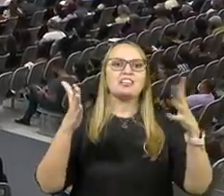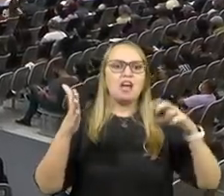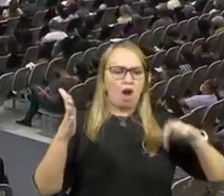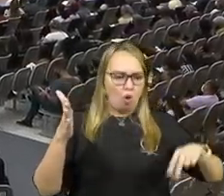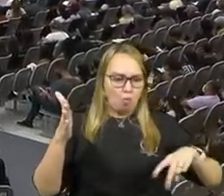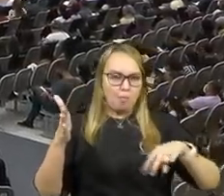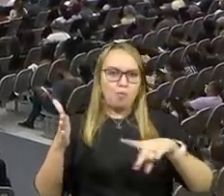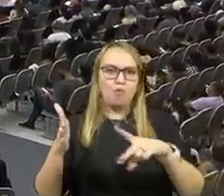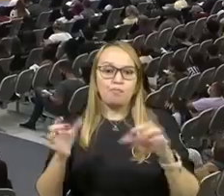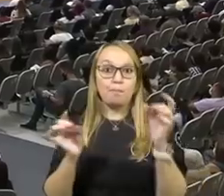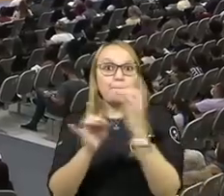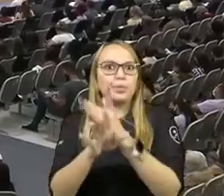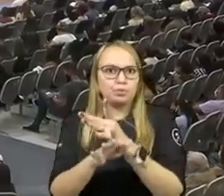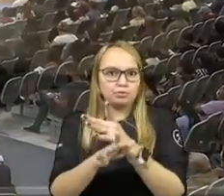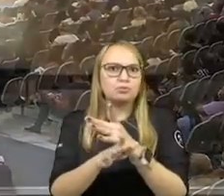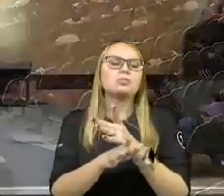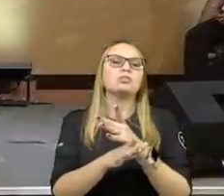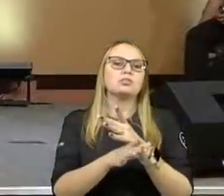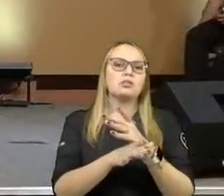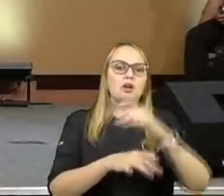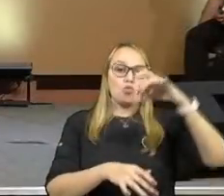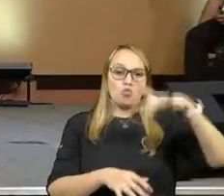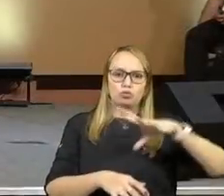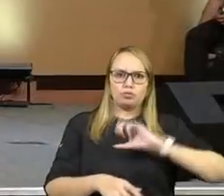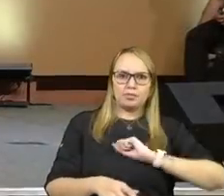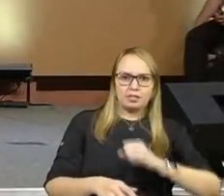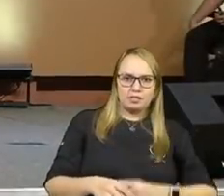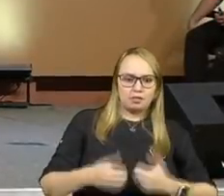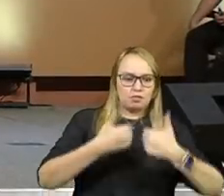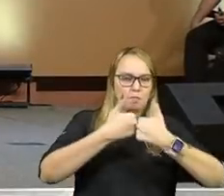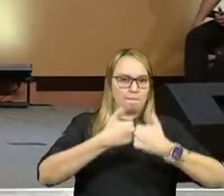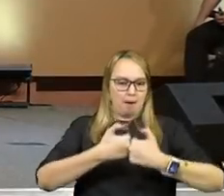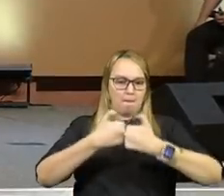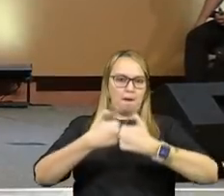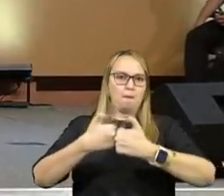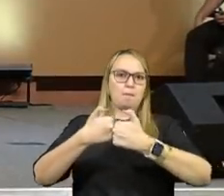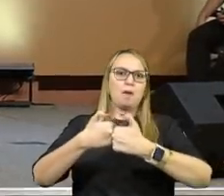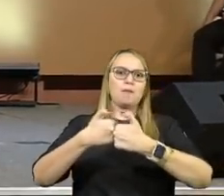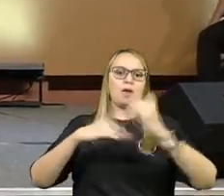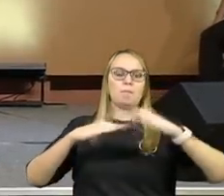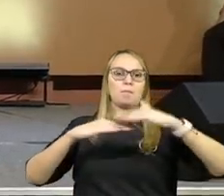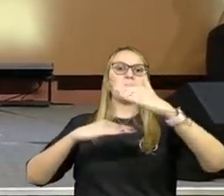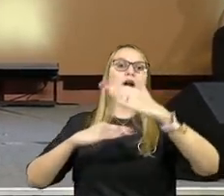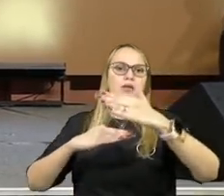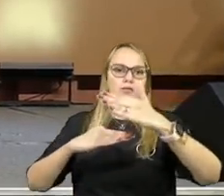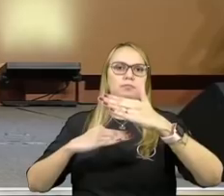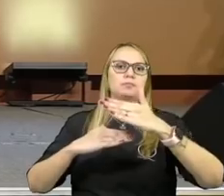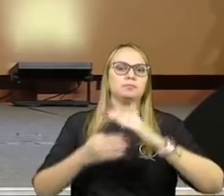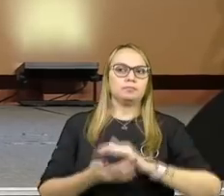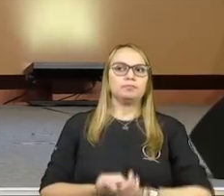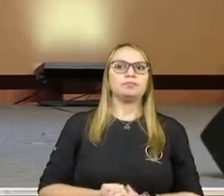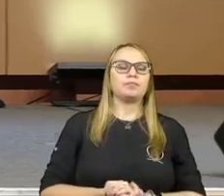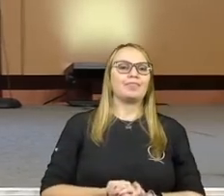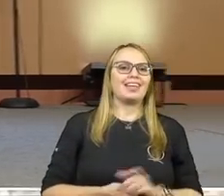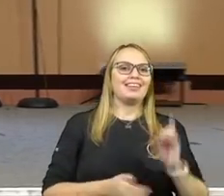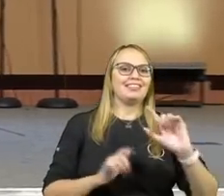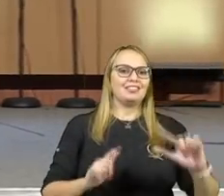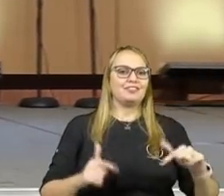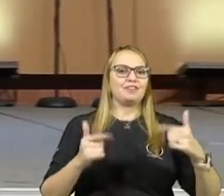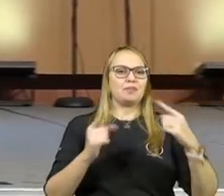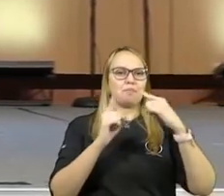o último, e até o último sacerdote que trazia a arca chegar do outro lado. Deus não faz